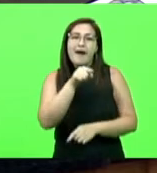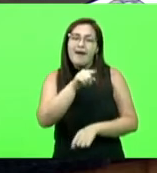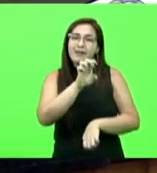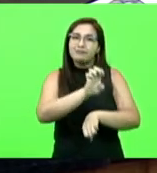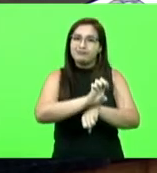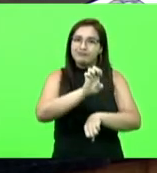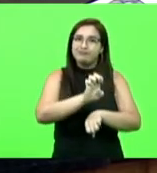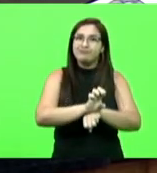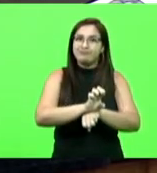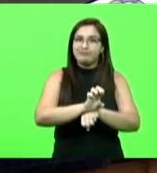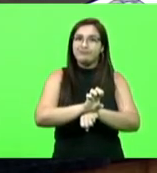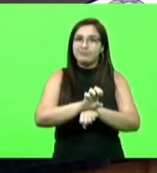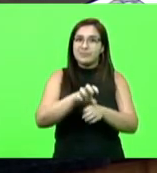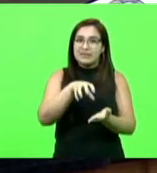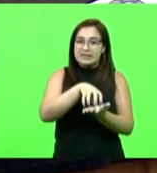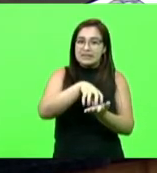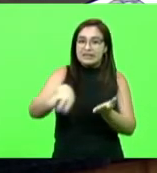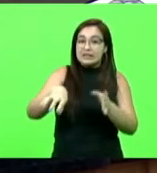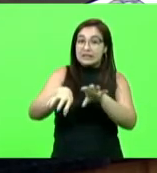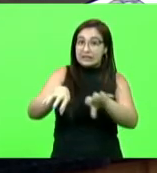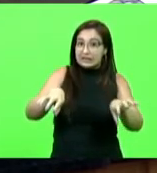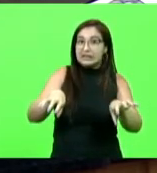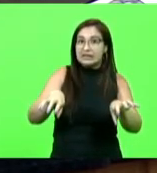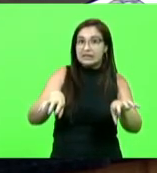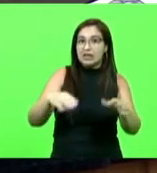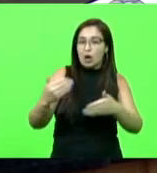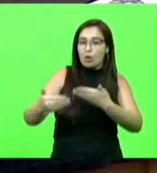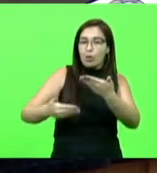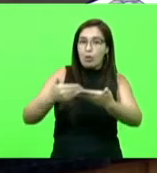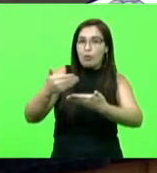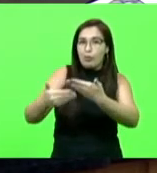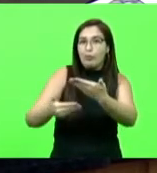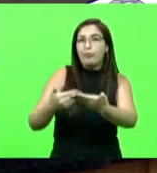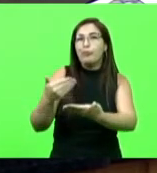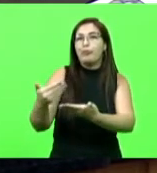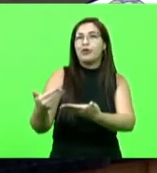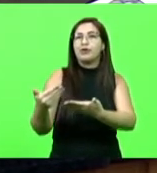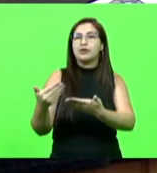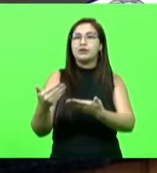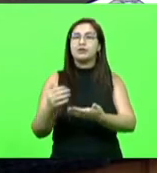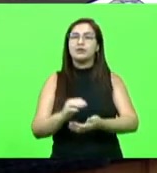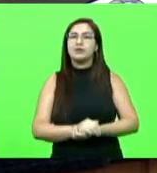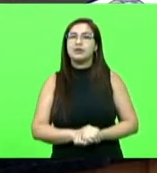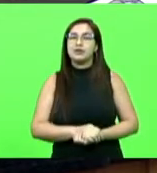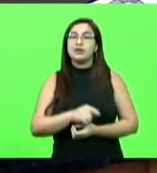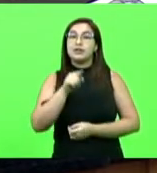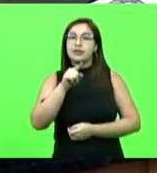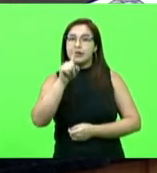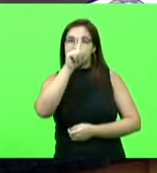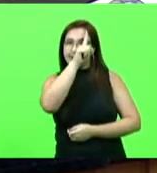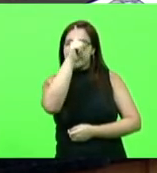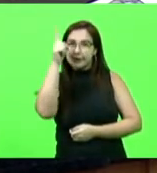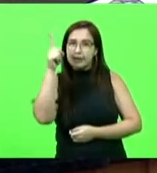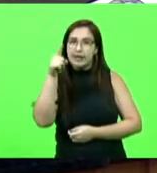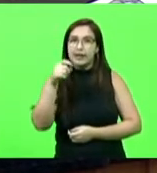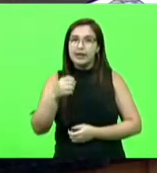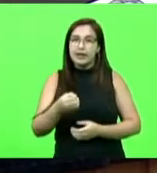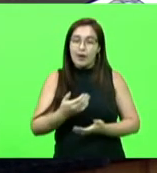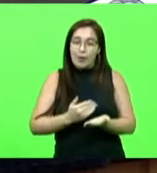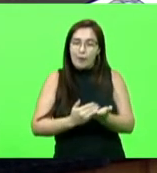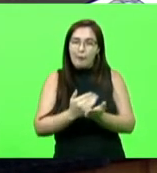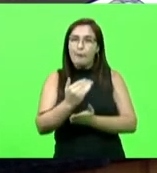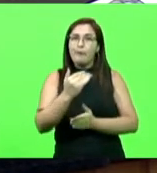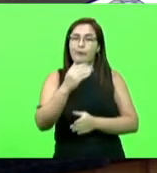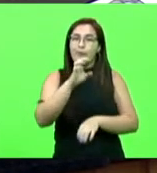forma descentralizada. O processo importa. E quando essa iniciativa nasce dos estados,